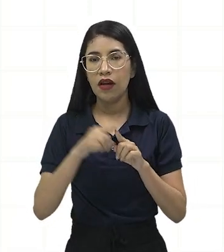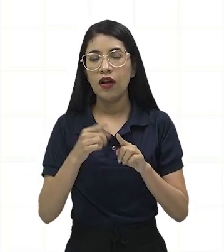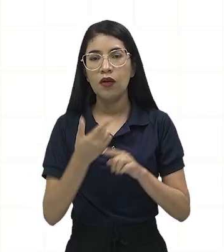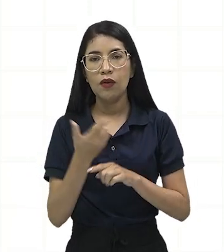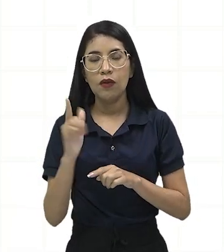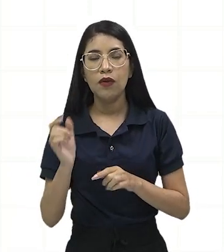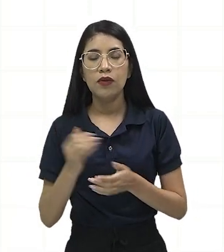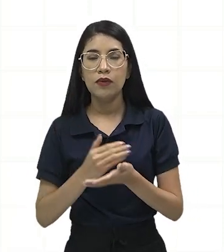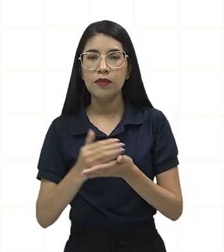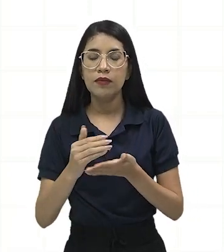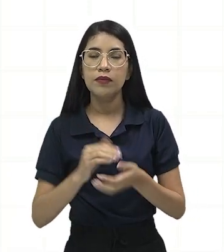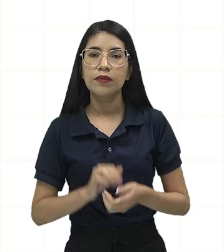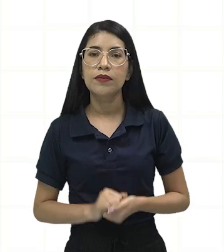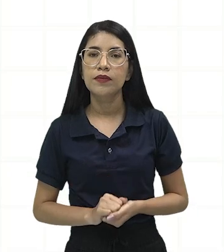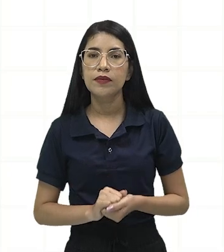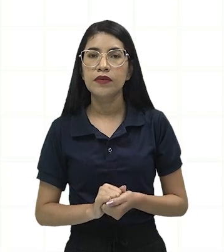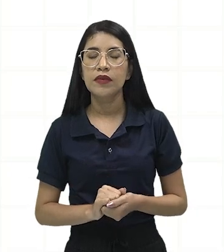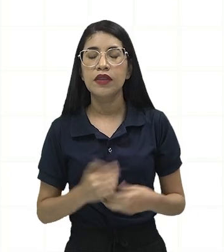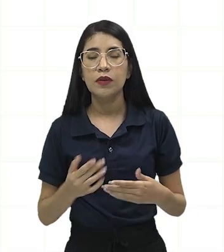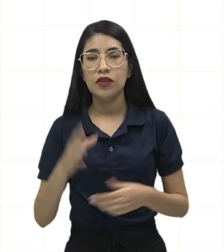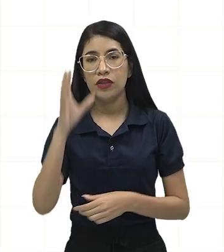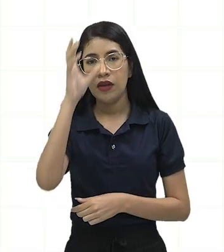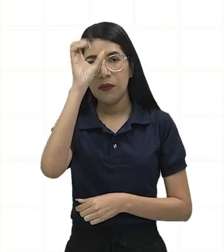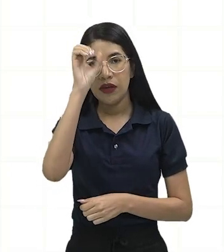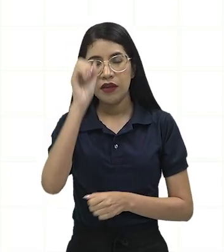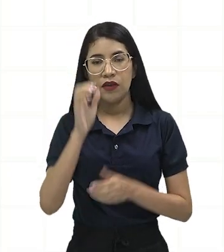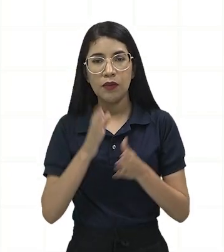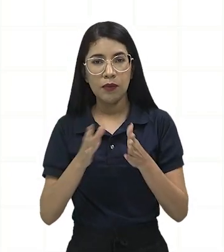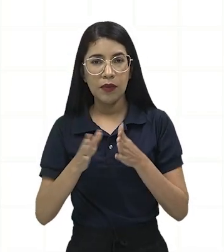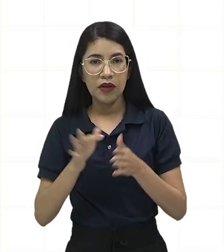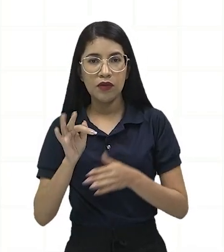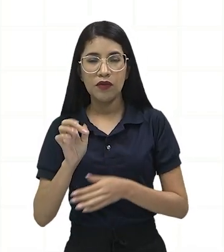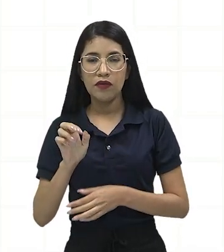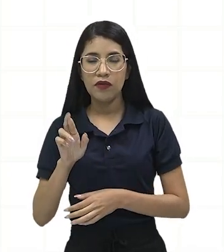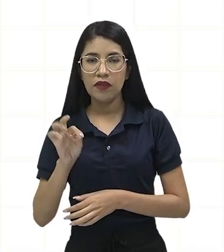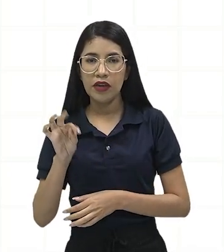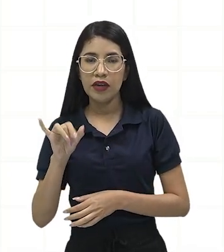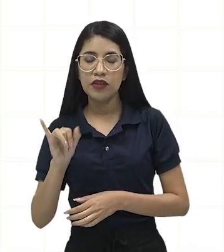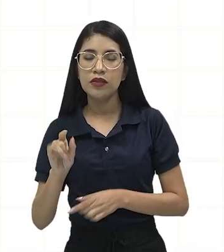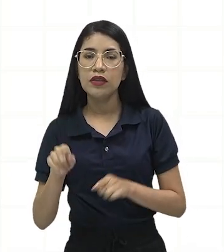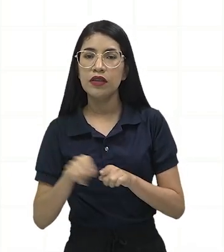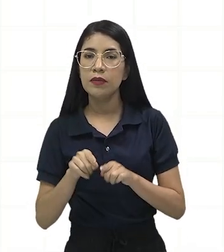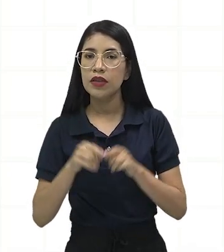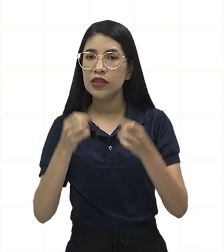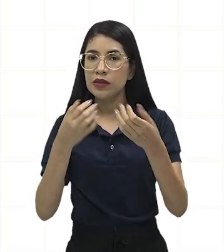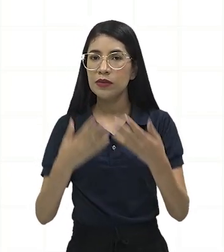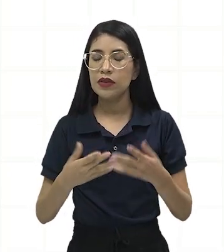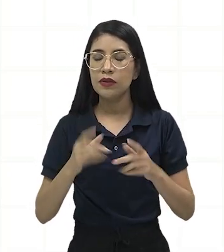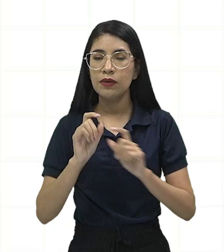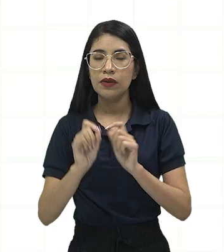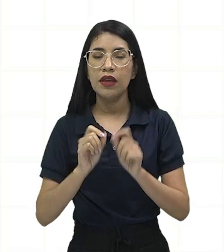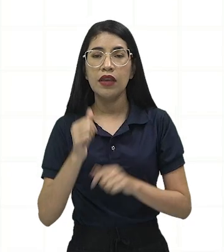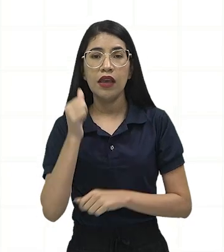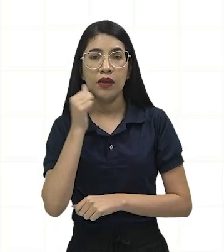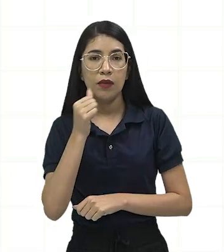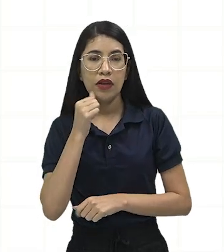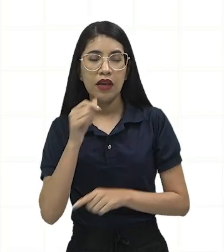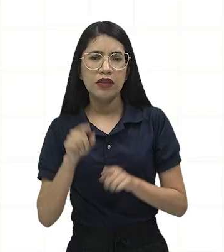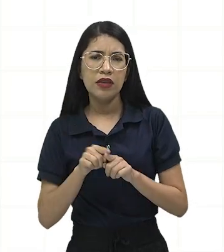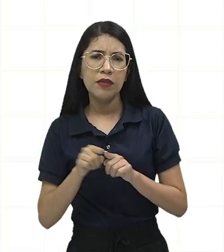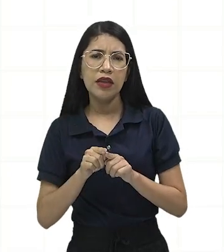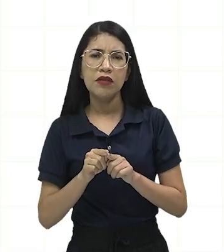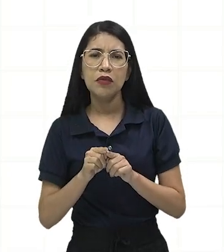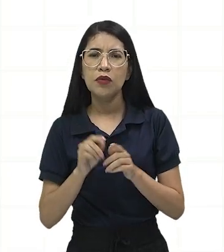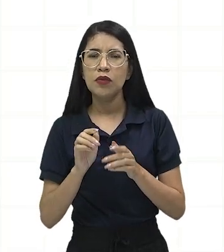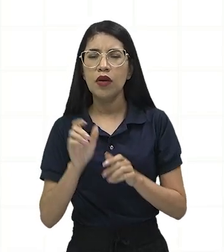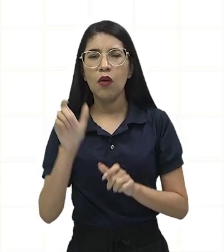tá? Bom, a gente aprendeu sobre esse período fértil, né, mas a gente falou também que as mulheres, né, os casais